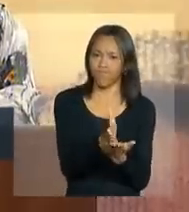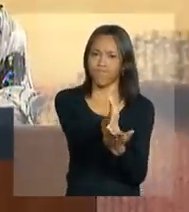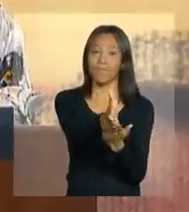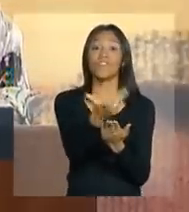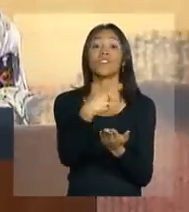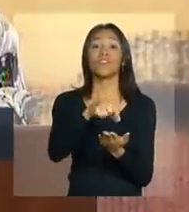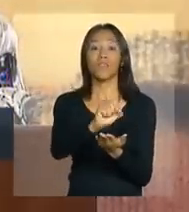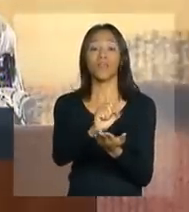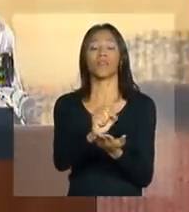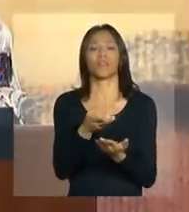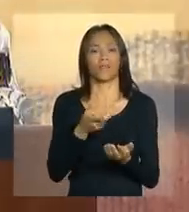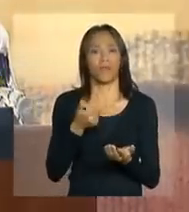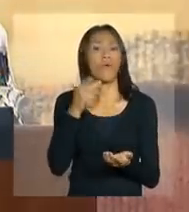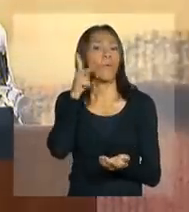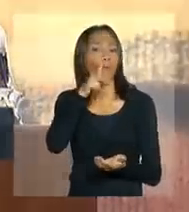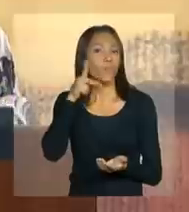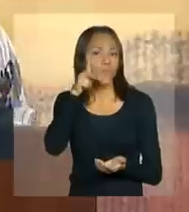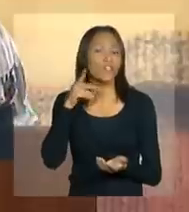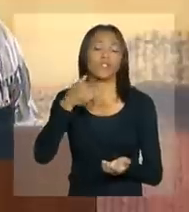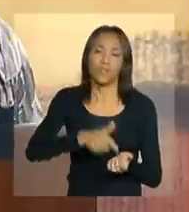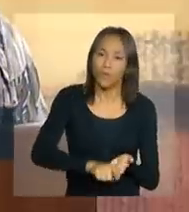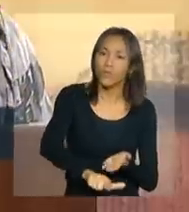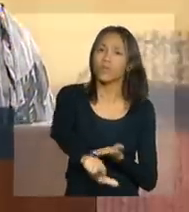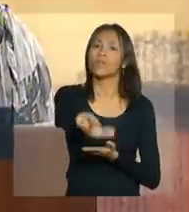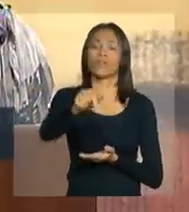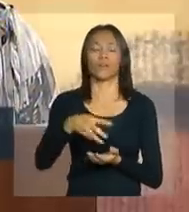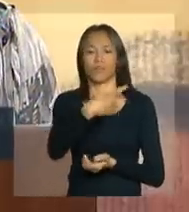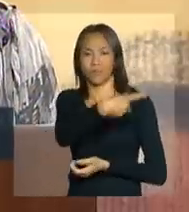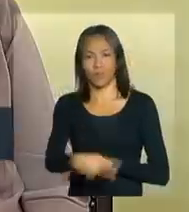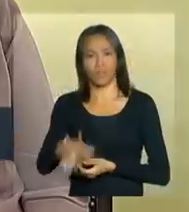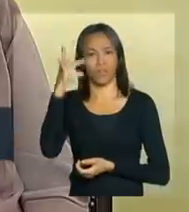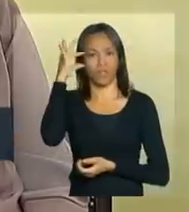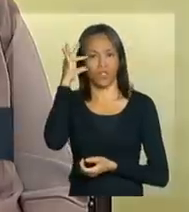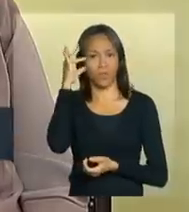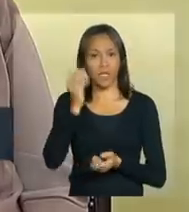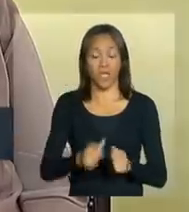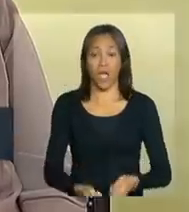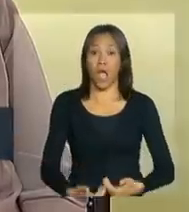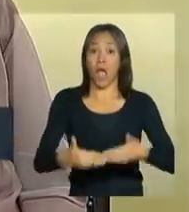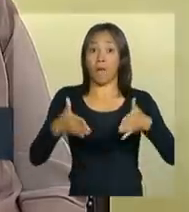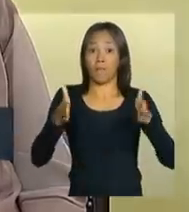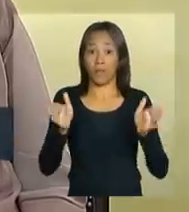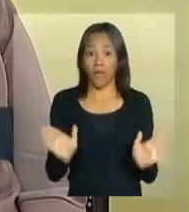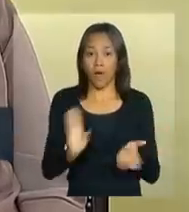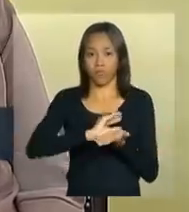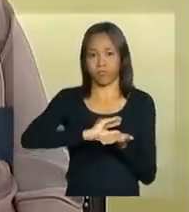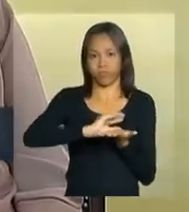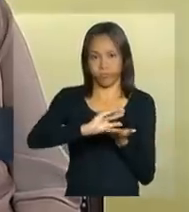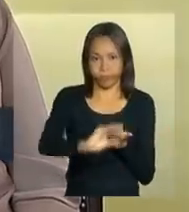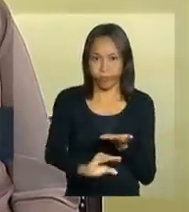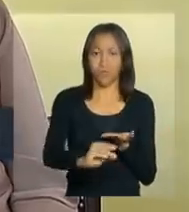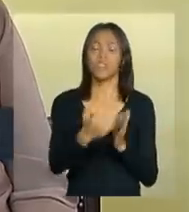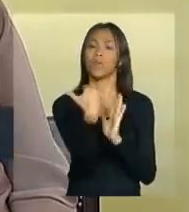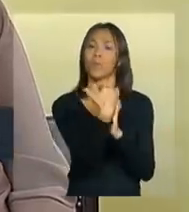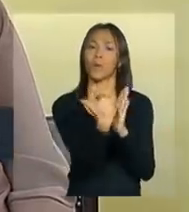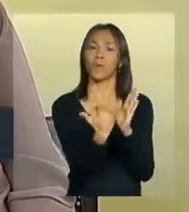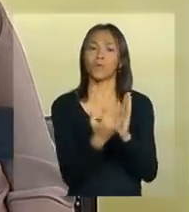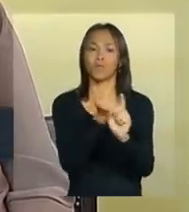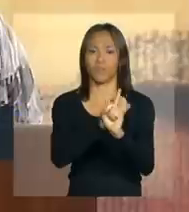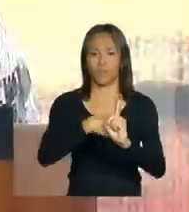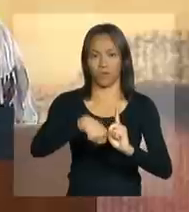presidenta Dilma Roussef em ampliar o os investimentos especialmente em programas